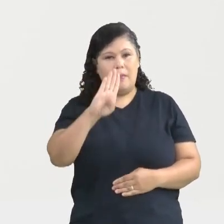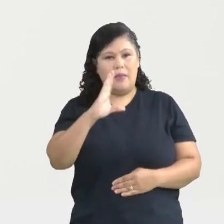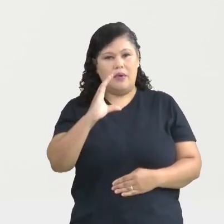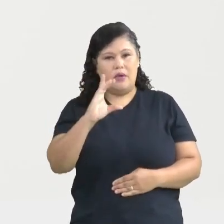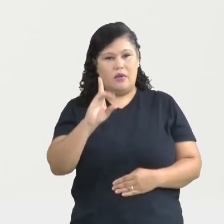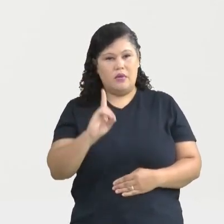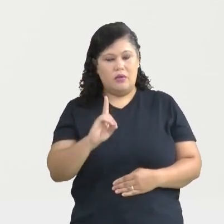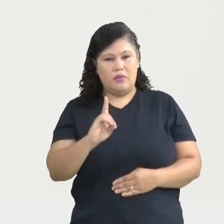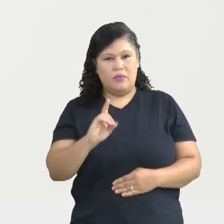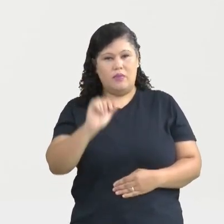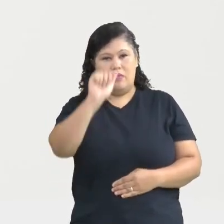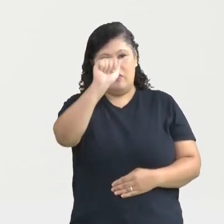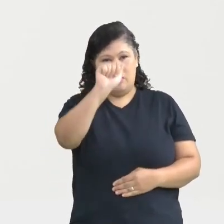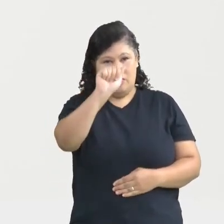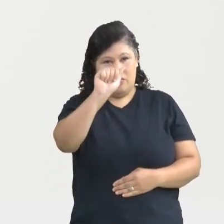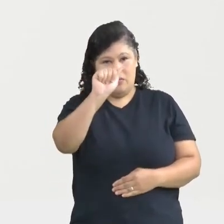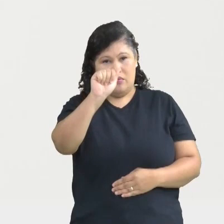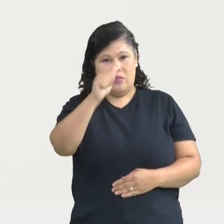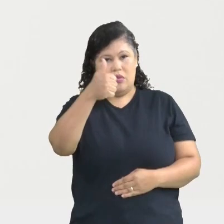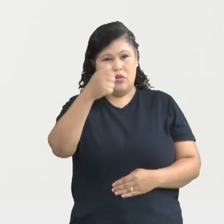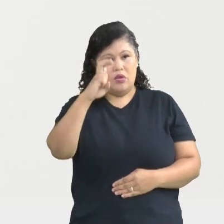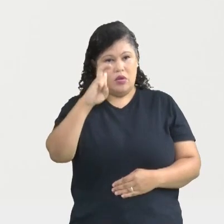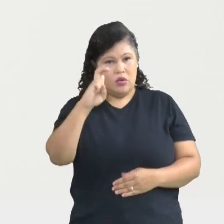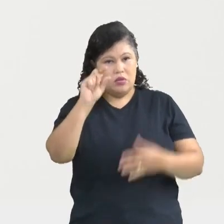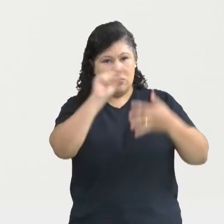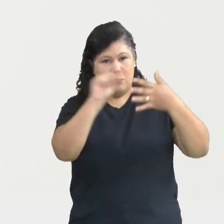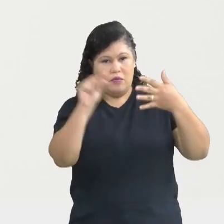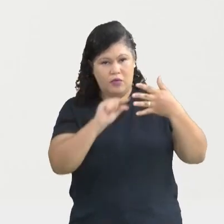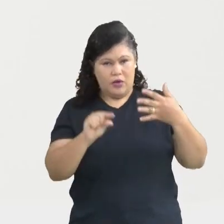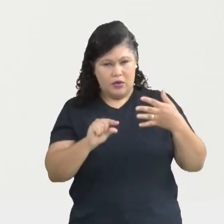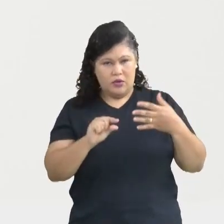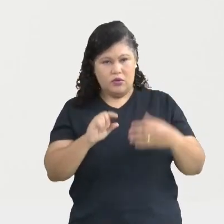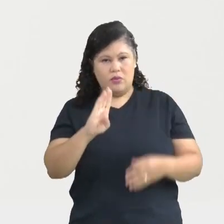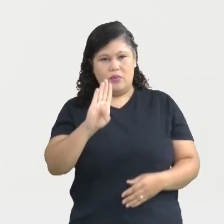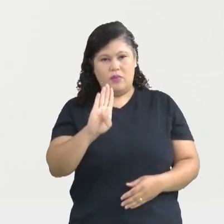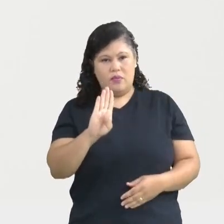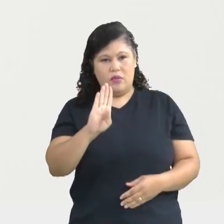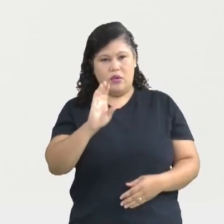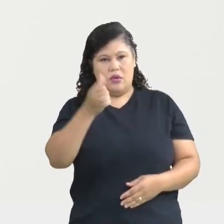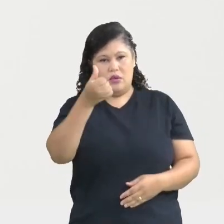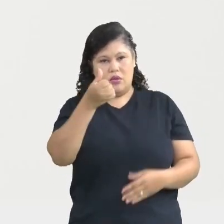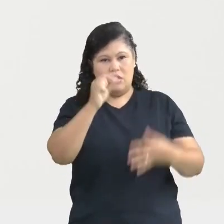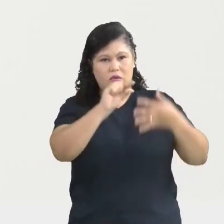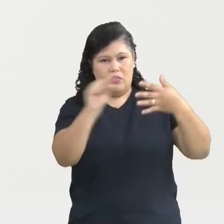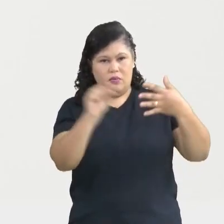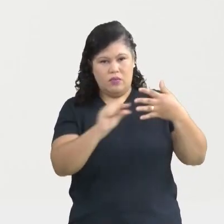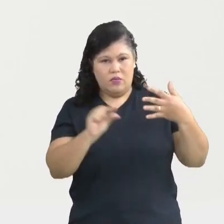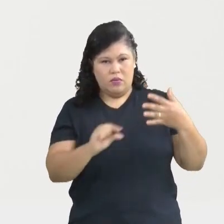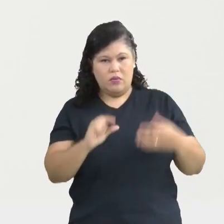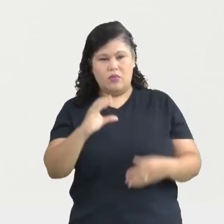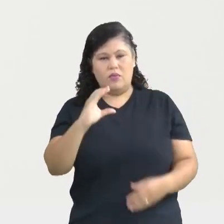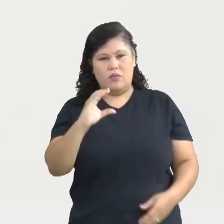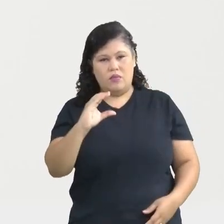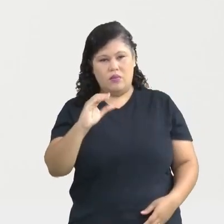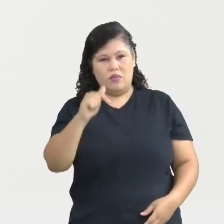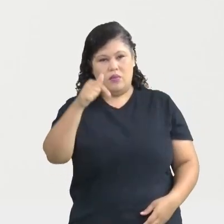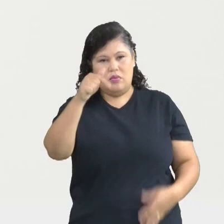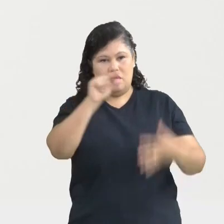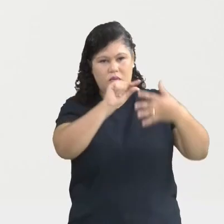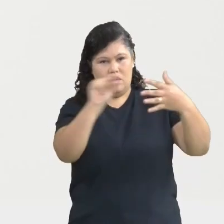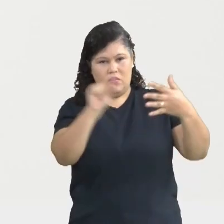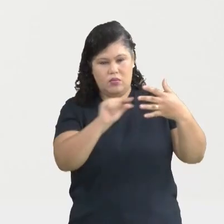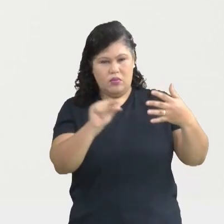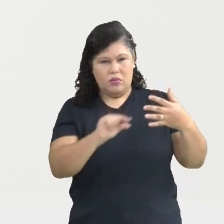Letra A, são 15 versos. Letra B, são 6 versos. Letra C, são